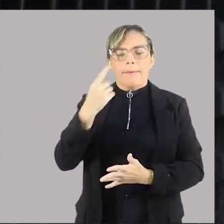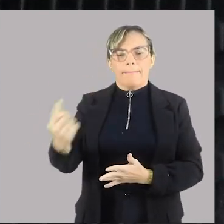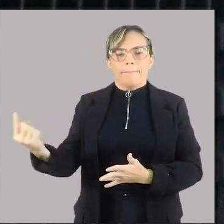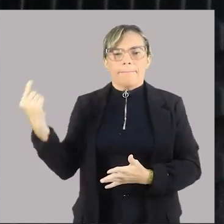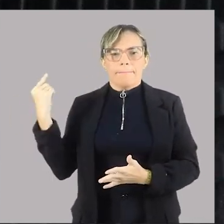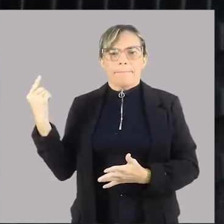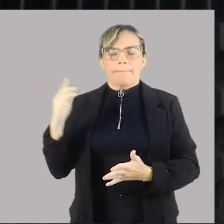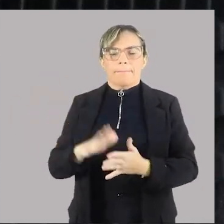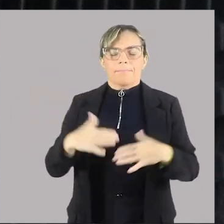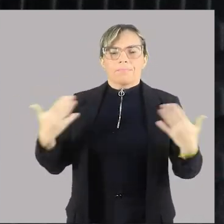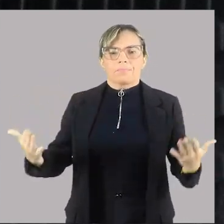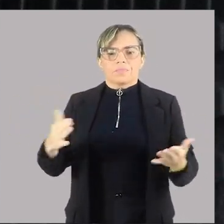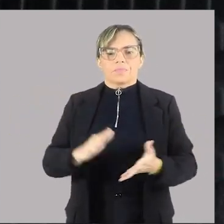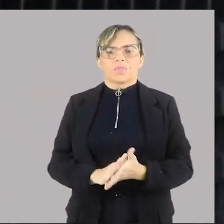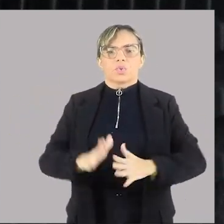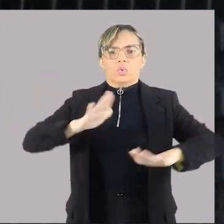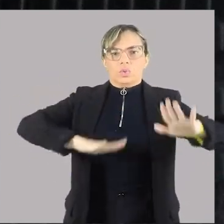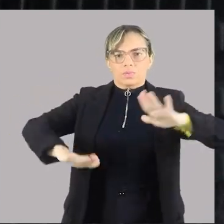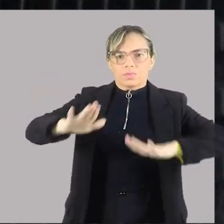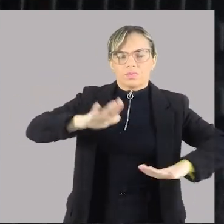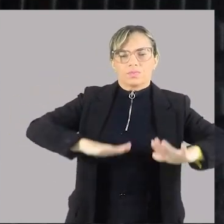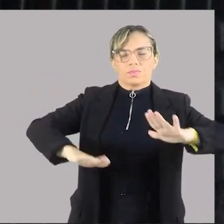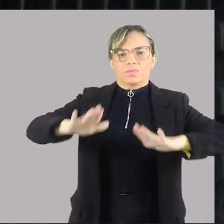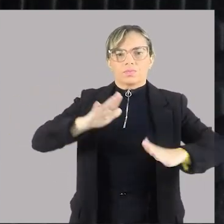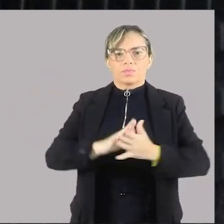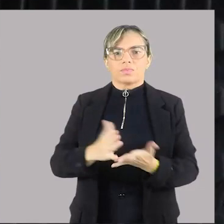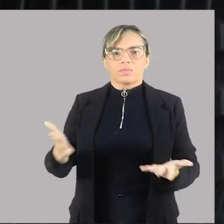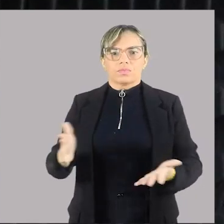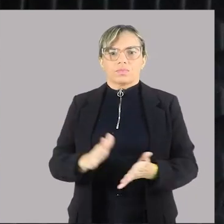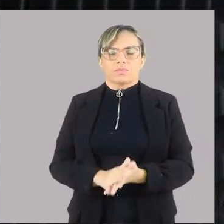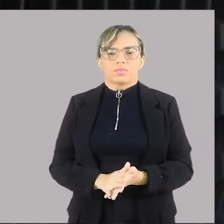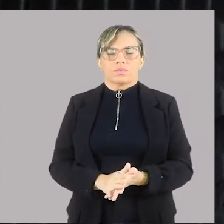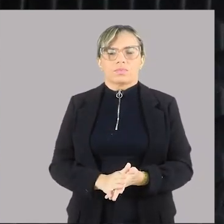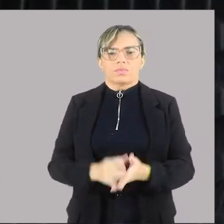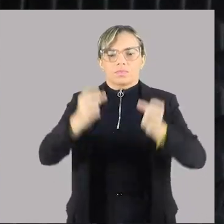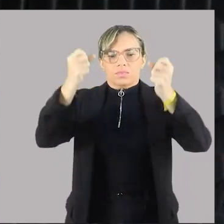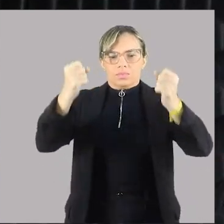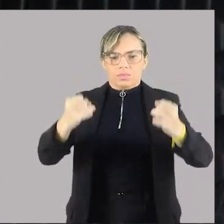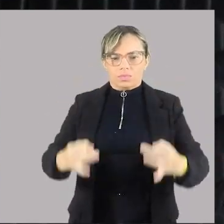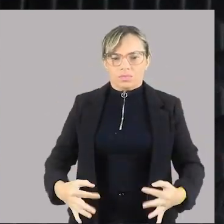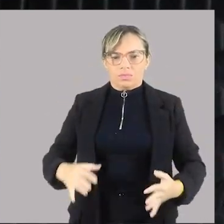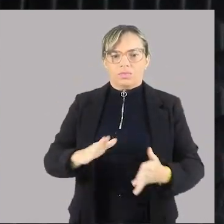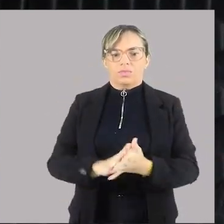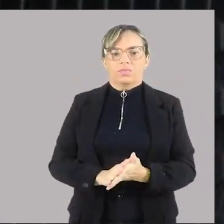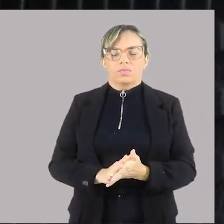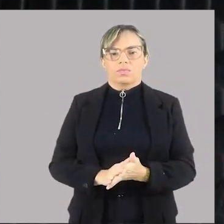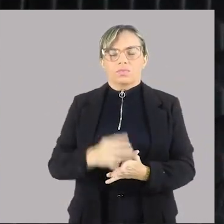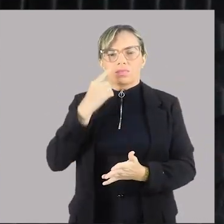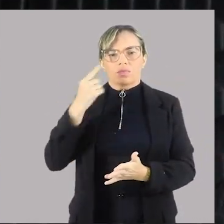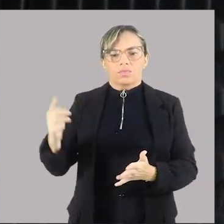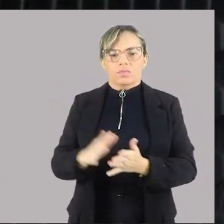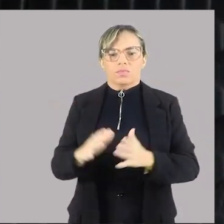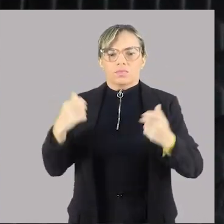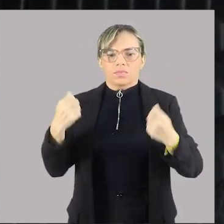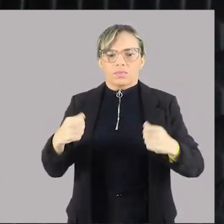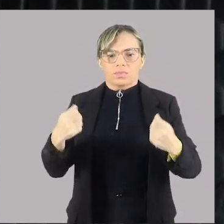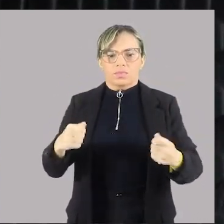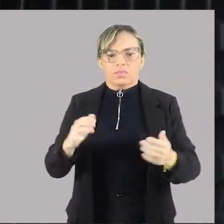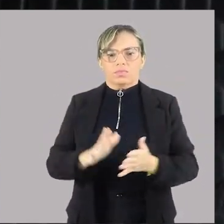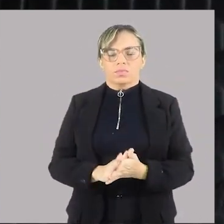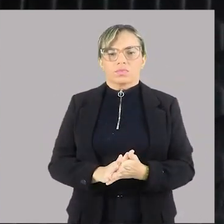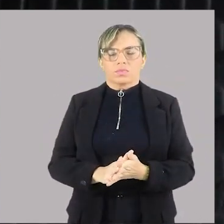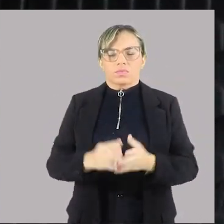essa questão com bastante cuidado. Quando se fala de justificativa, né, preciso observar isso. Quando se fala